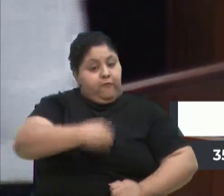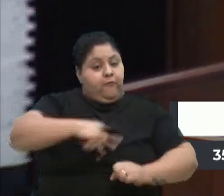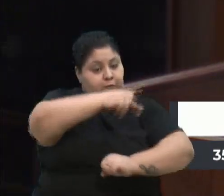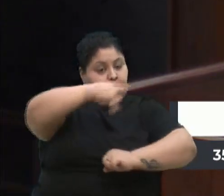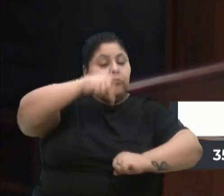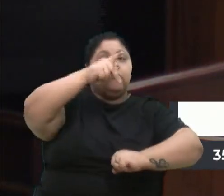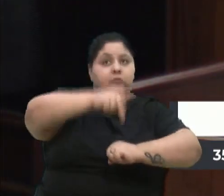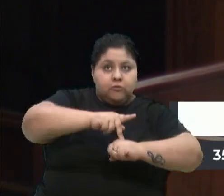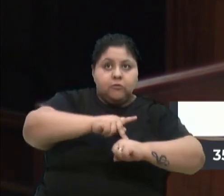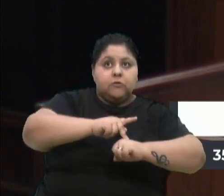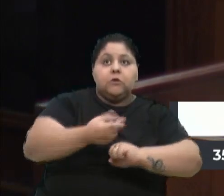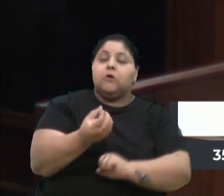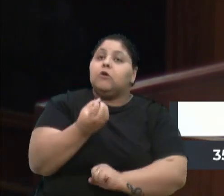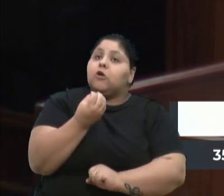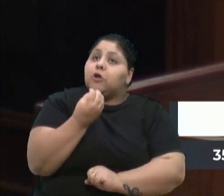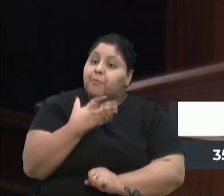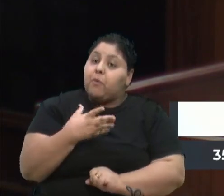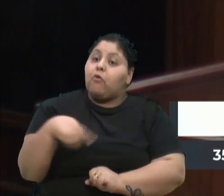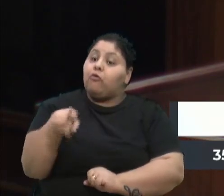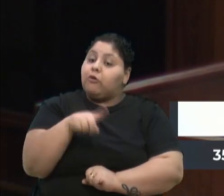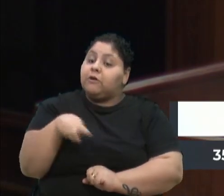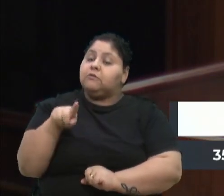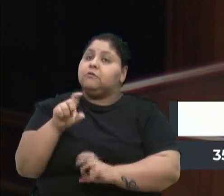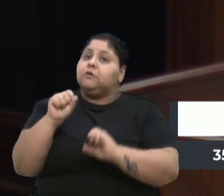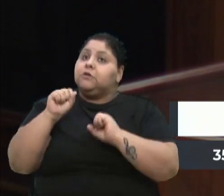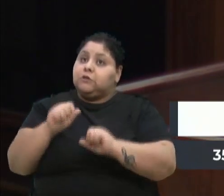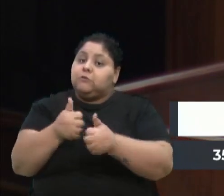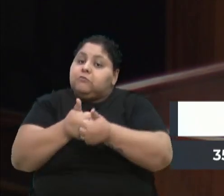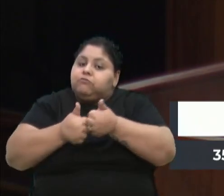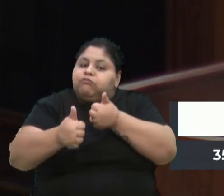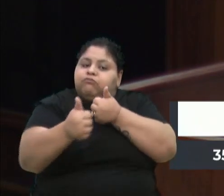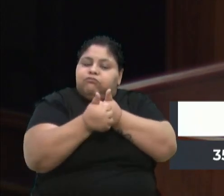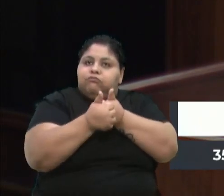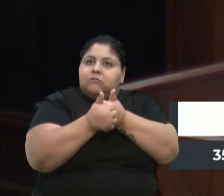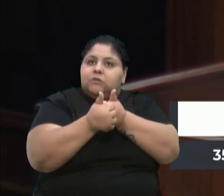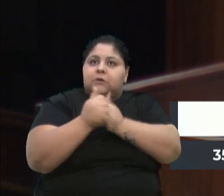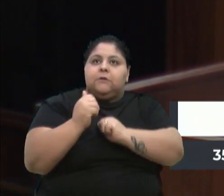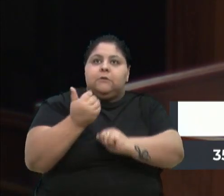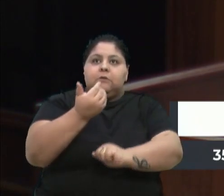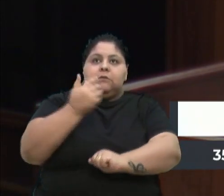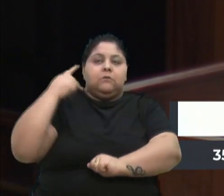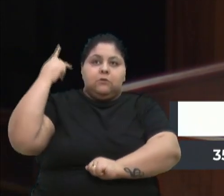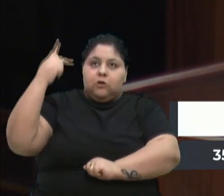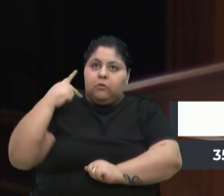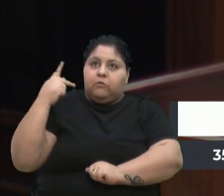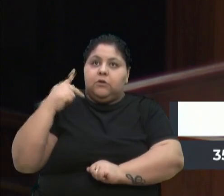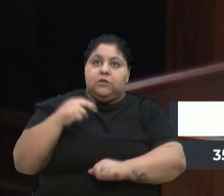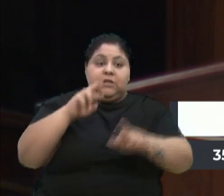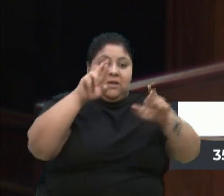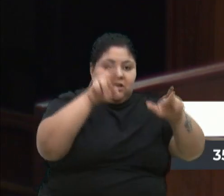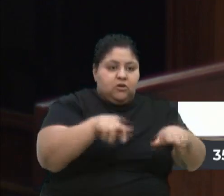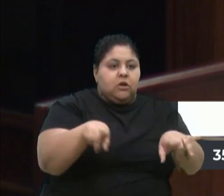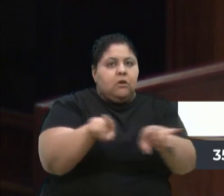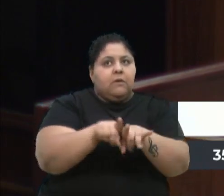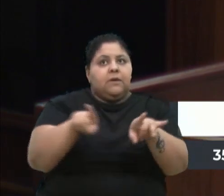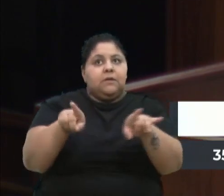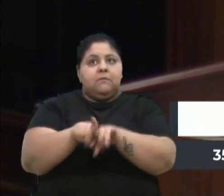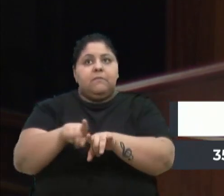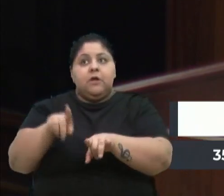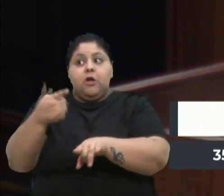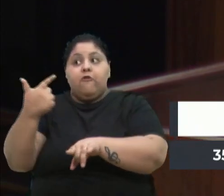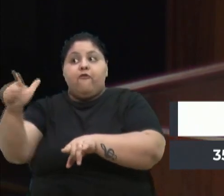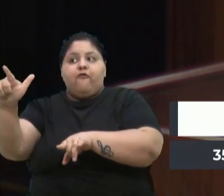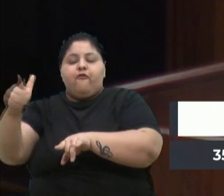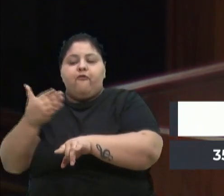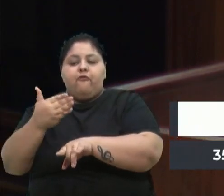nacionalista. E que bom que a gente pode ser protagonista de uma política regional e internacional. Porque a gente